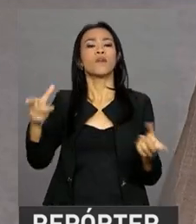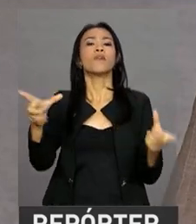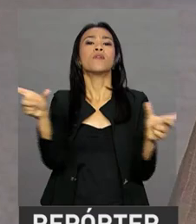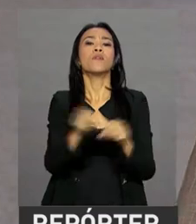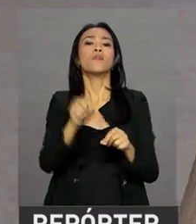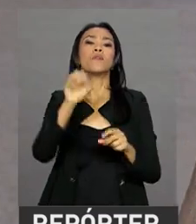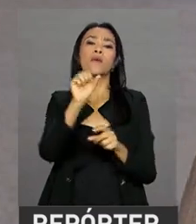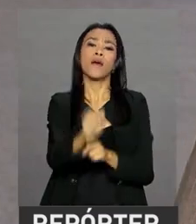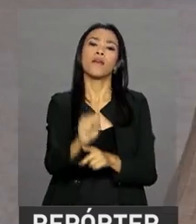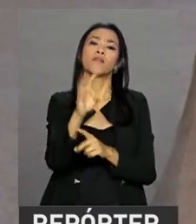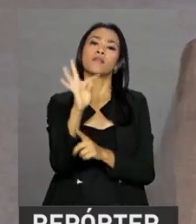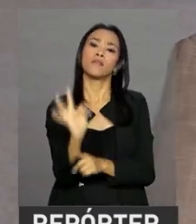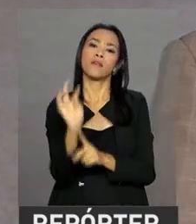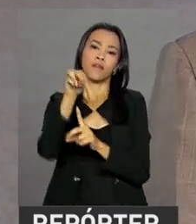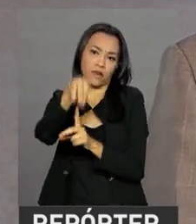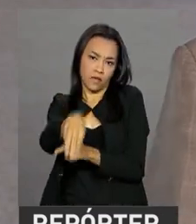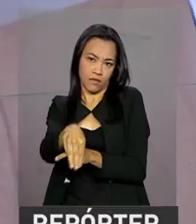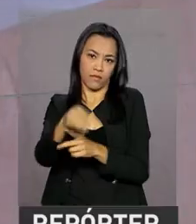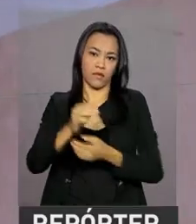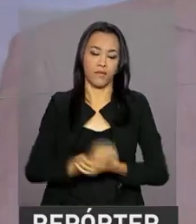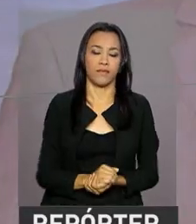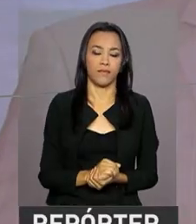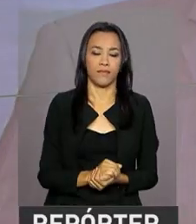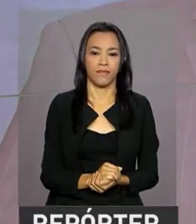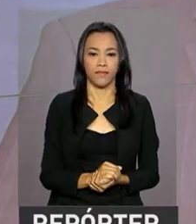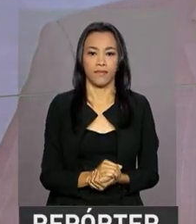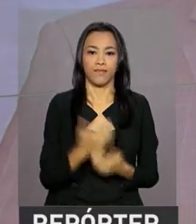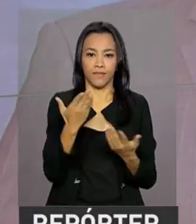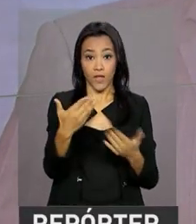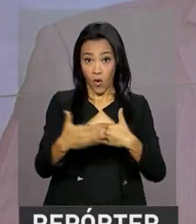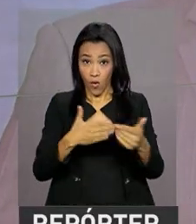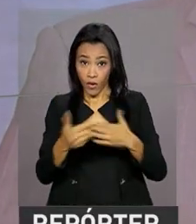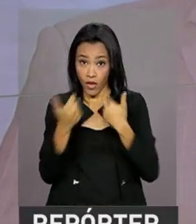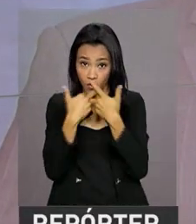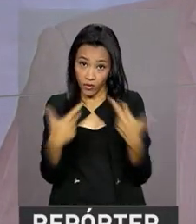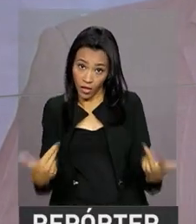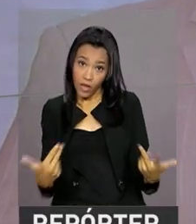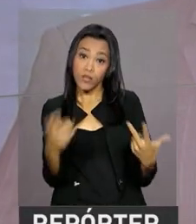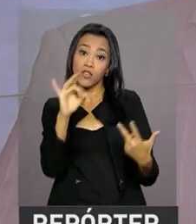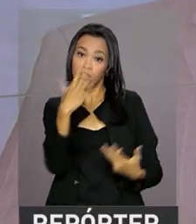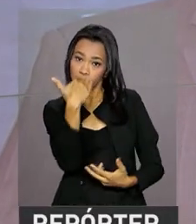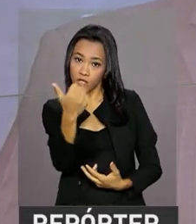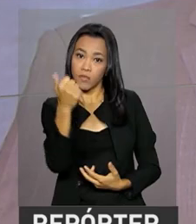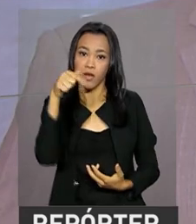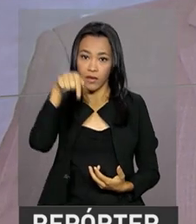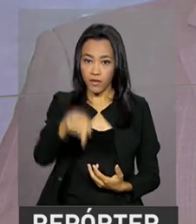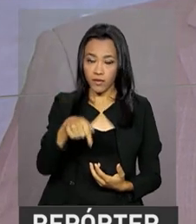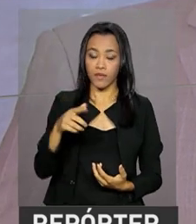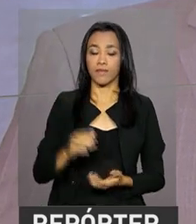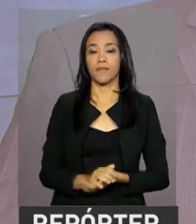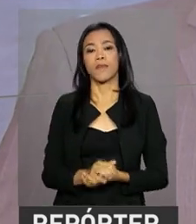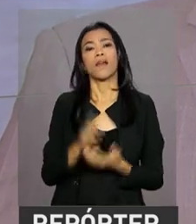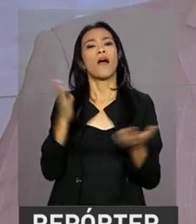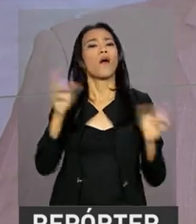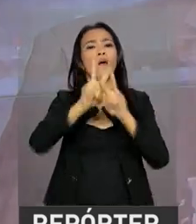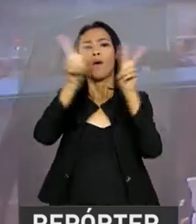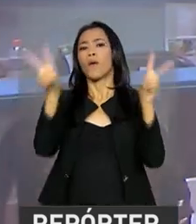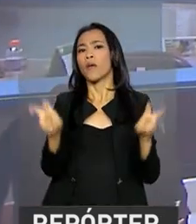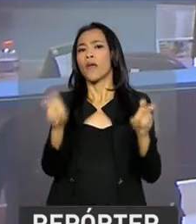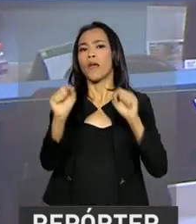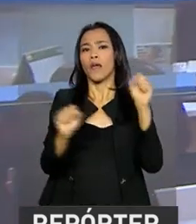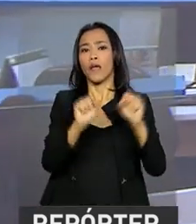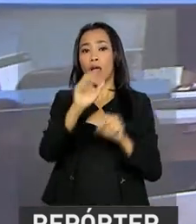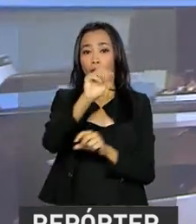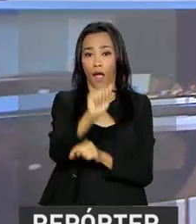aqui em Brasília. Leandro, volto com você. Tá ok, JP. Qualquer novidade sobre essas reuniões, só chamar a gente aqui no estúdio, falar agora de abono